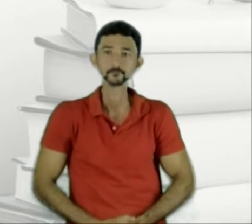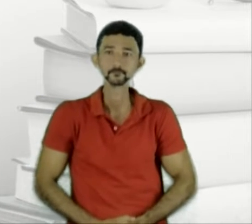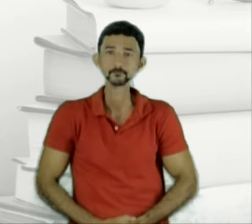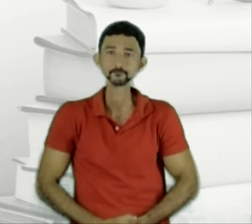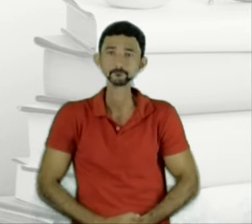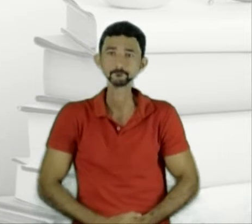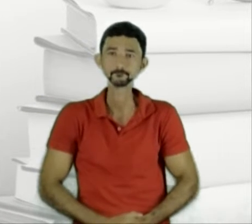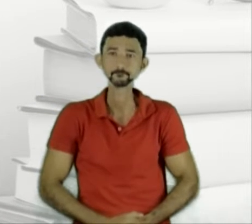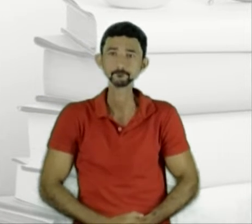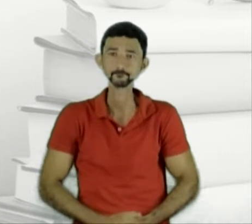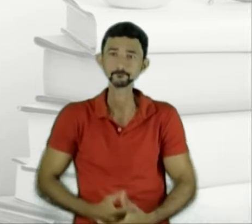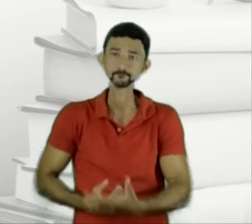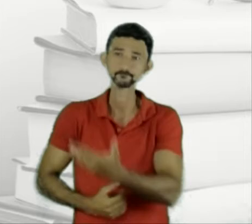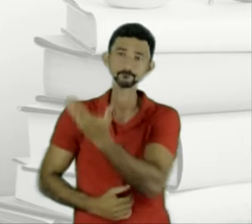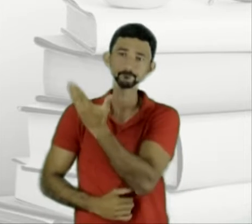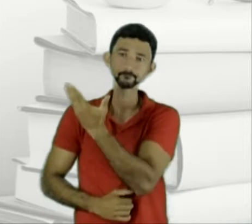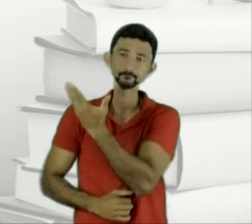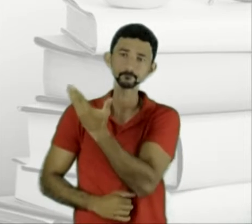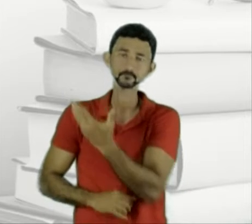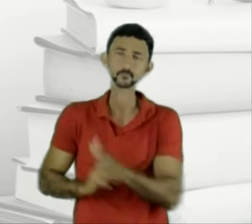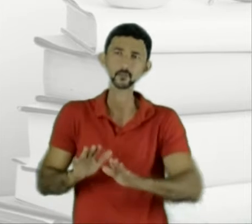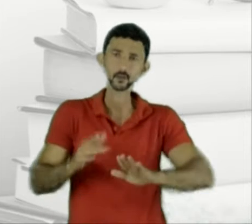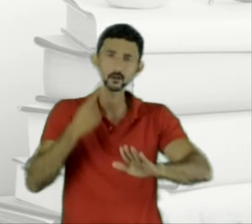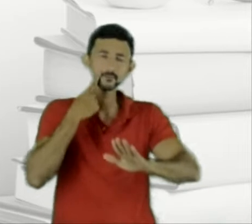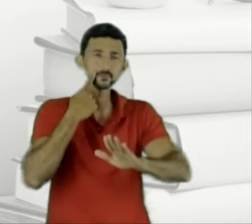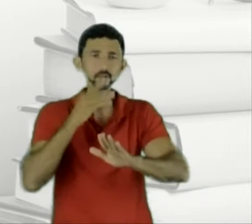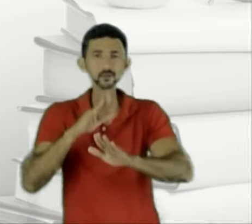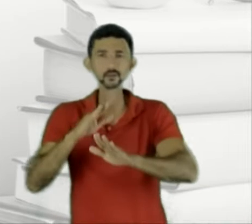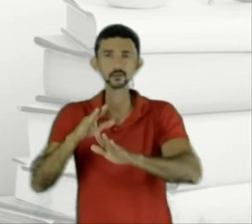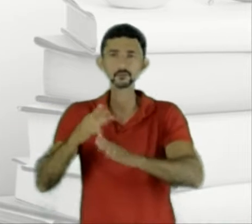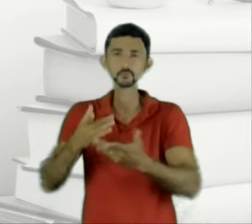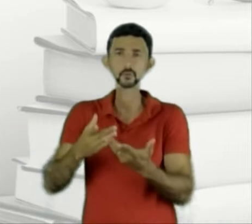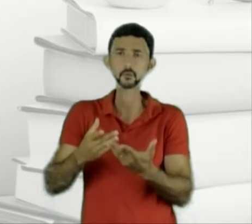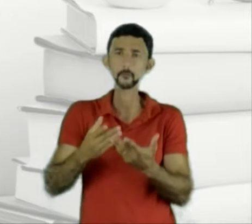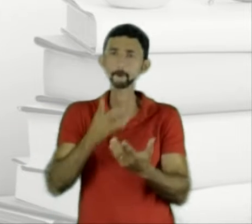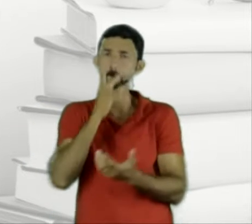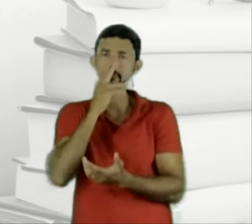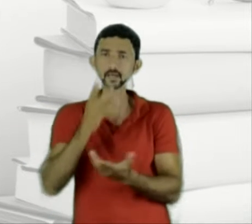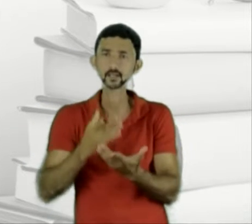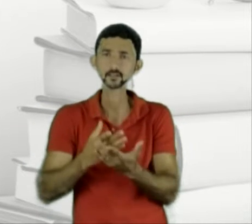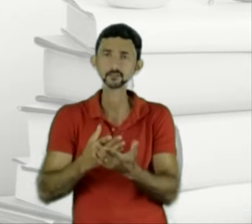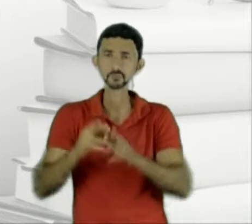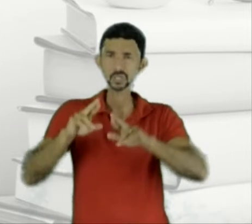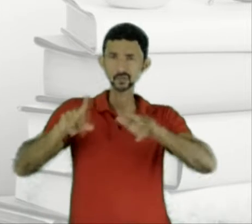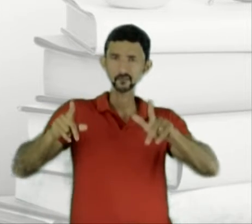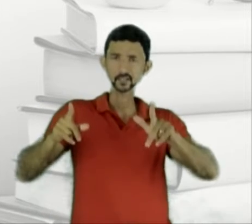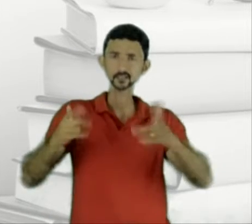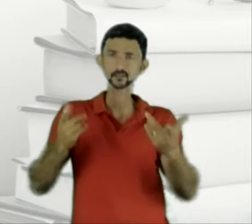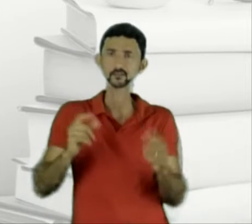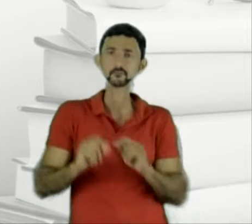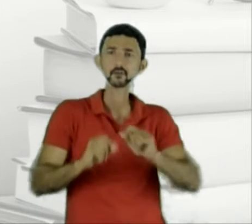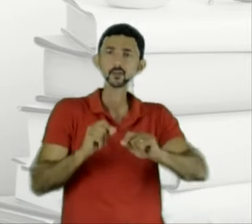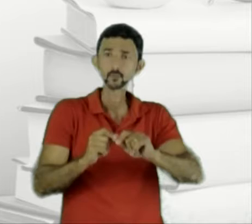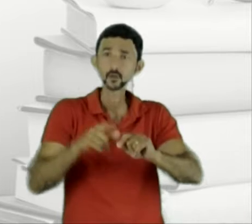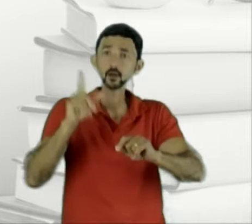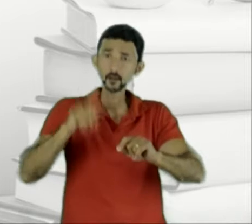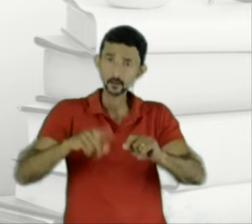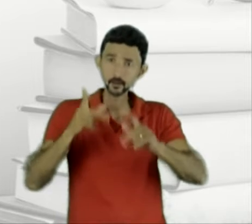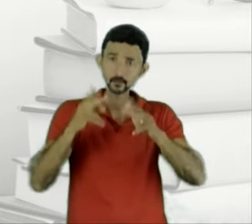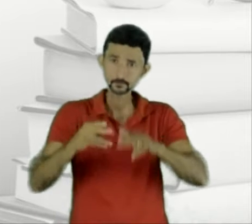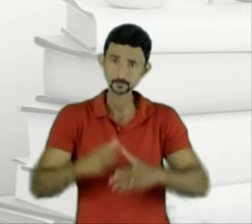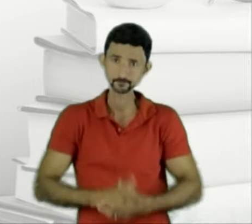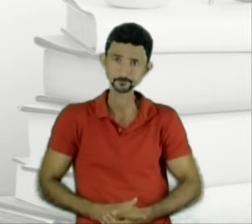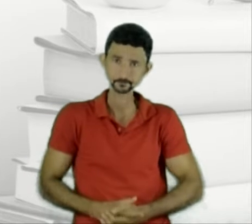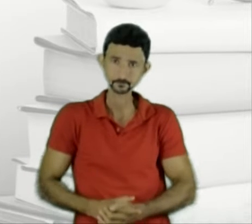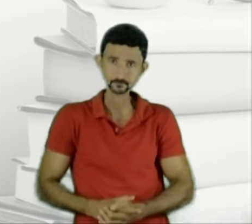A. Aí você fala, peraí, não são semelhantes, porque está diferente, mas também são